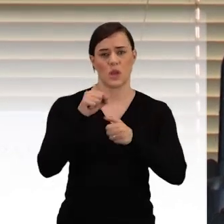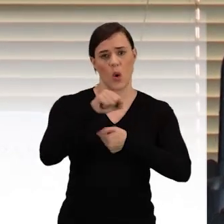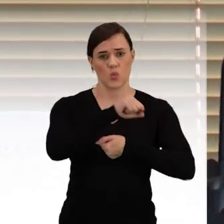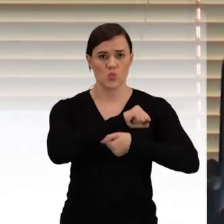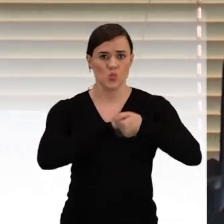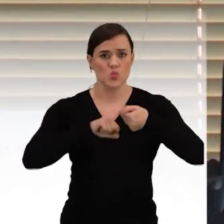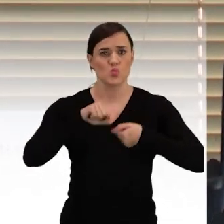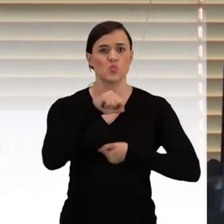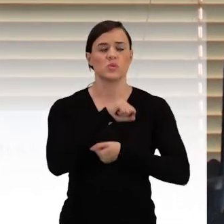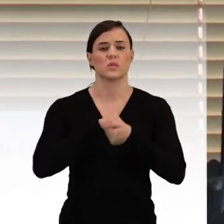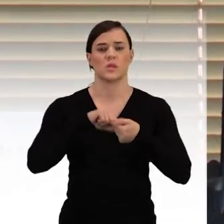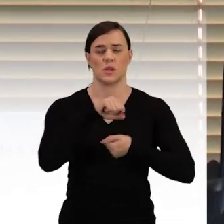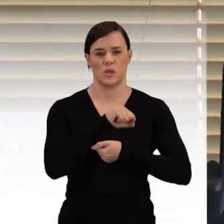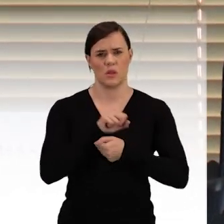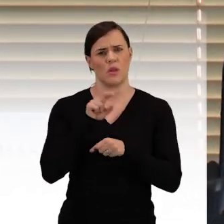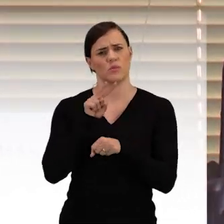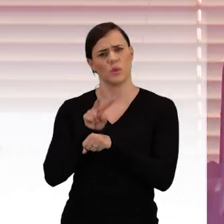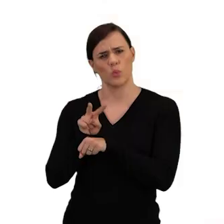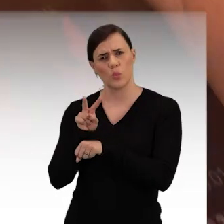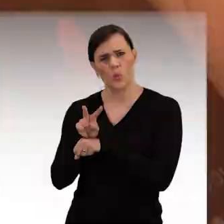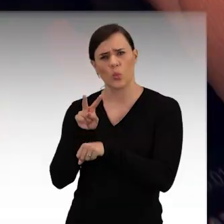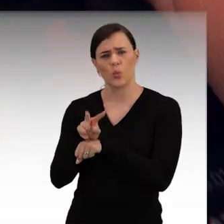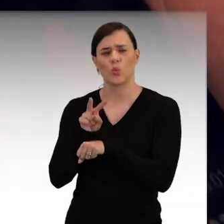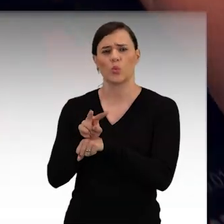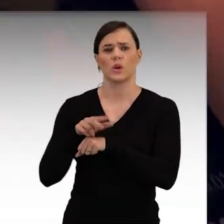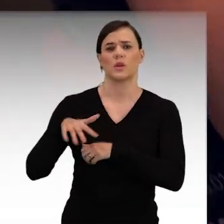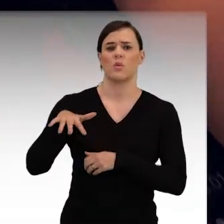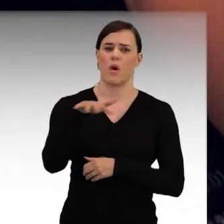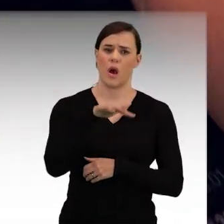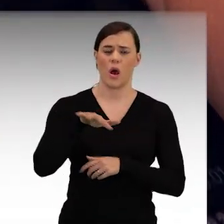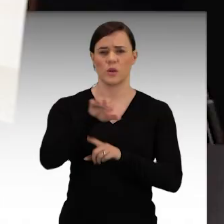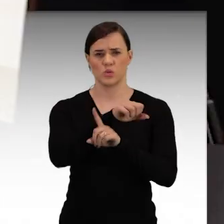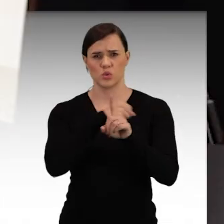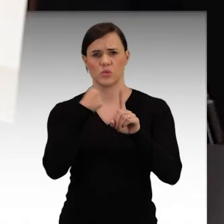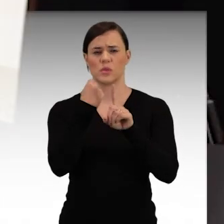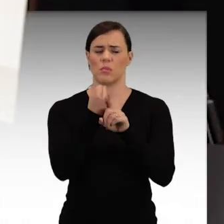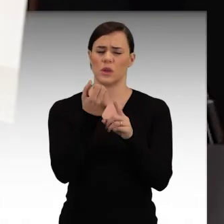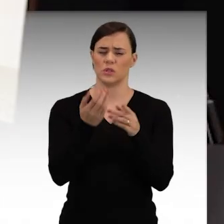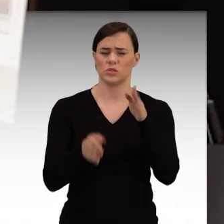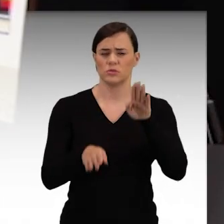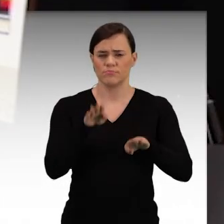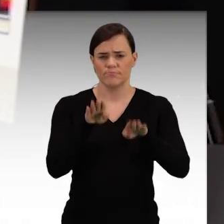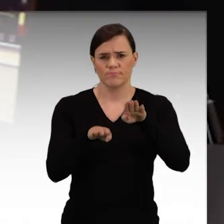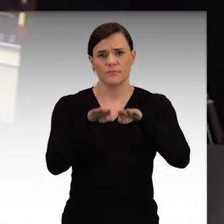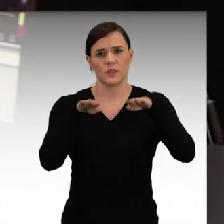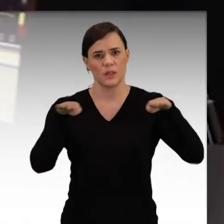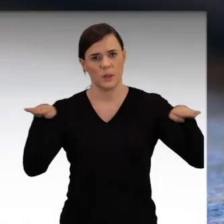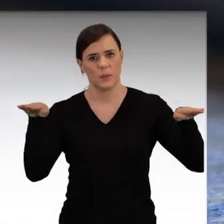sustentável, velando por um ambiente socialmente equilibrado.